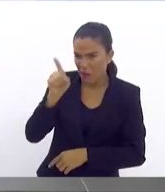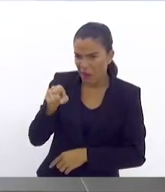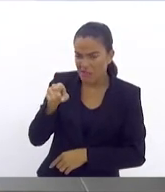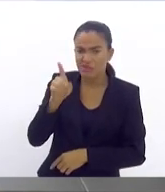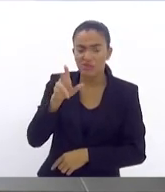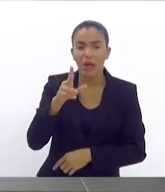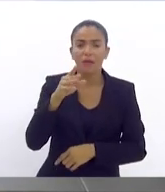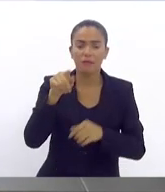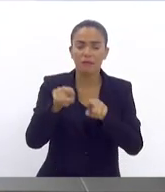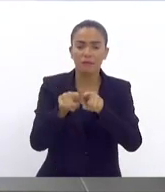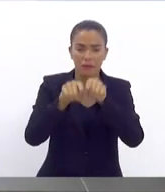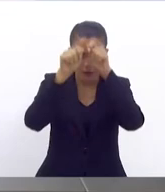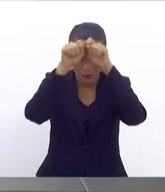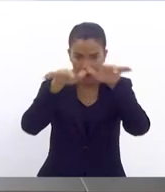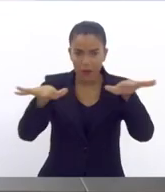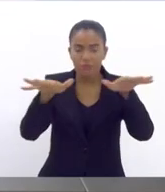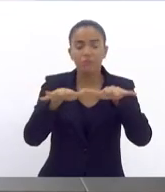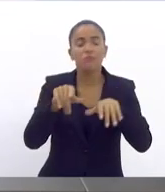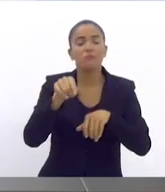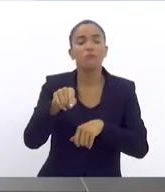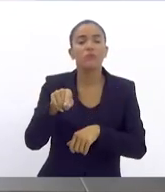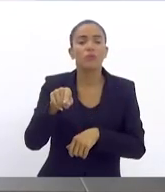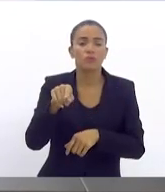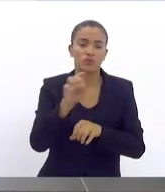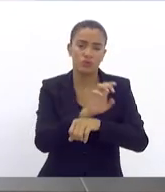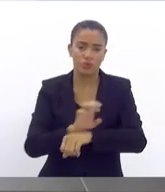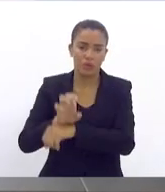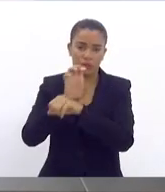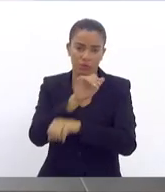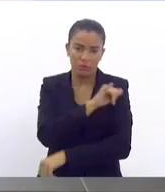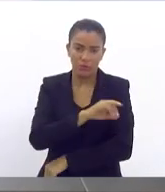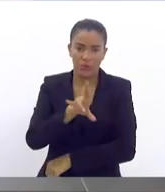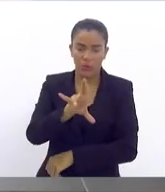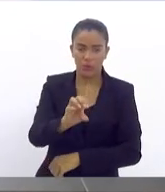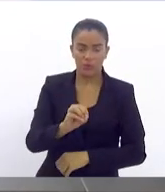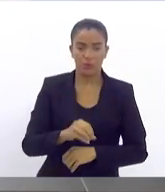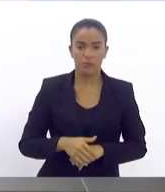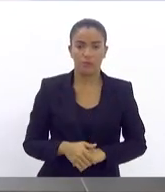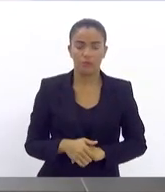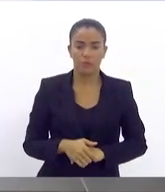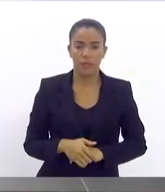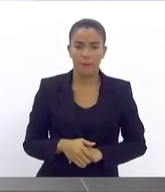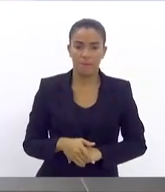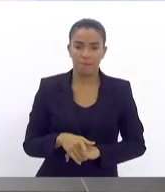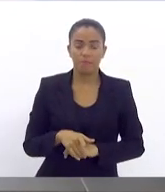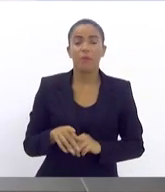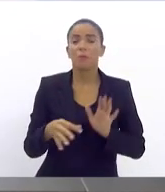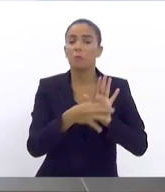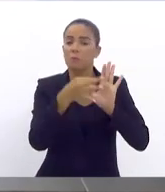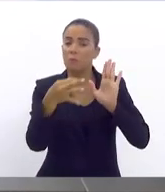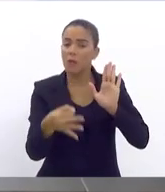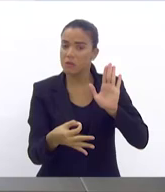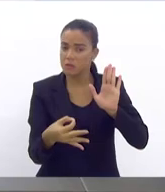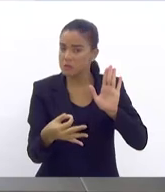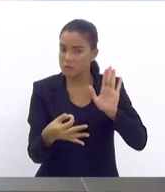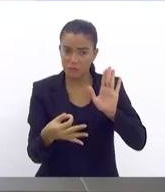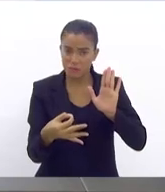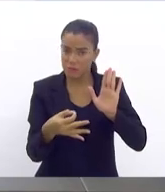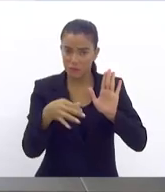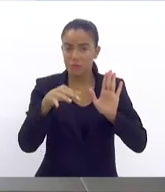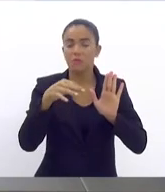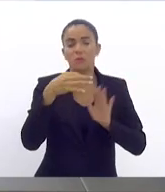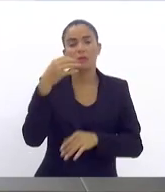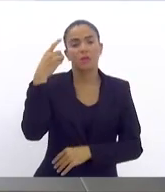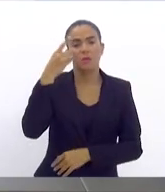E autistas no estado do Rio de Janeiro e dá outras providências. Para aparecer, deputado, deputado